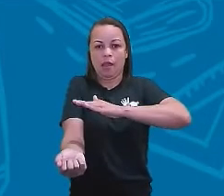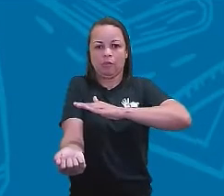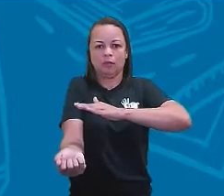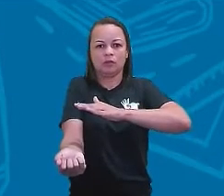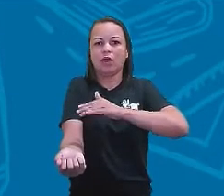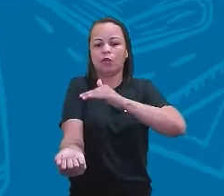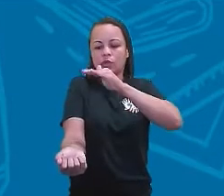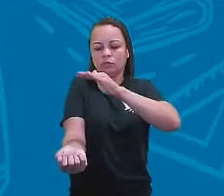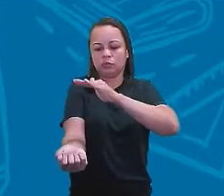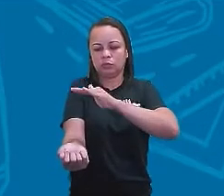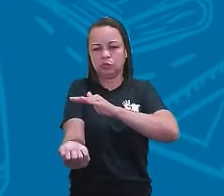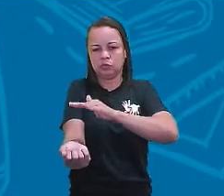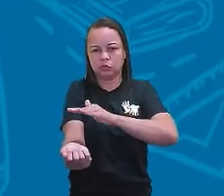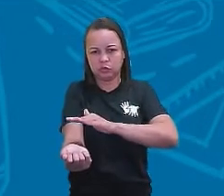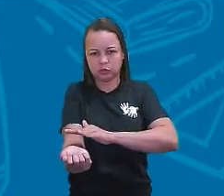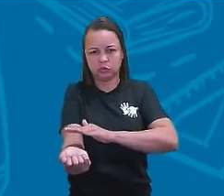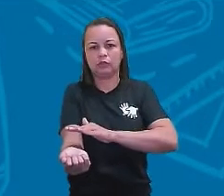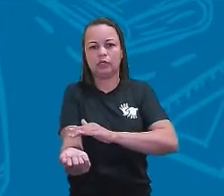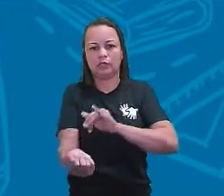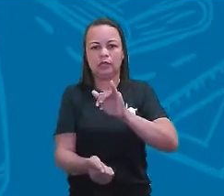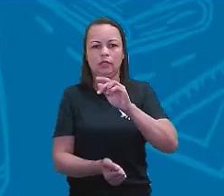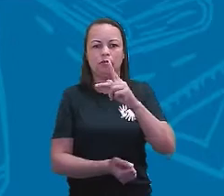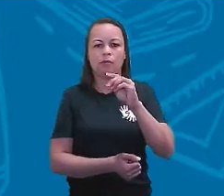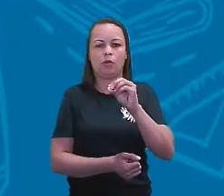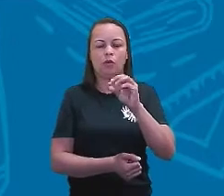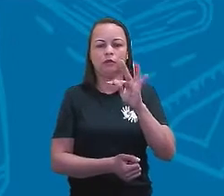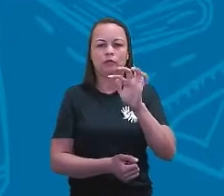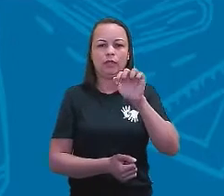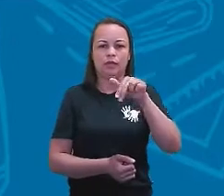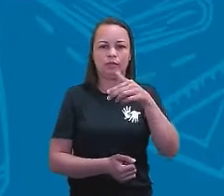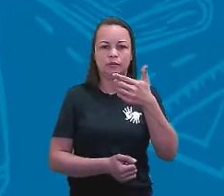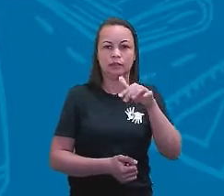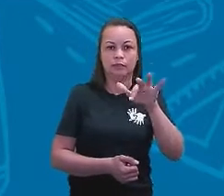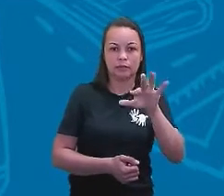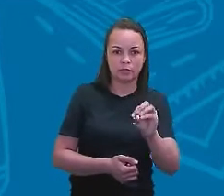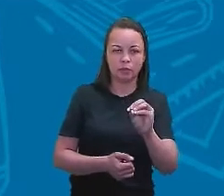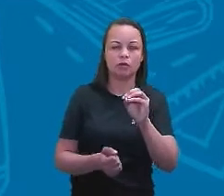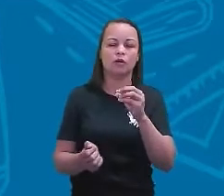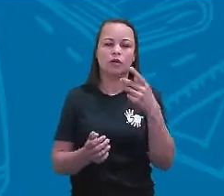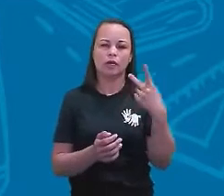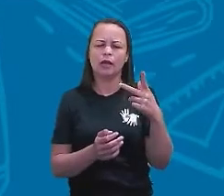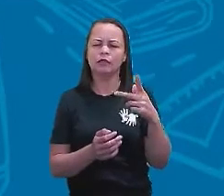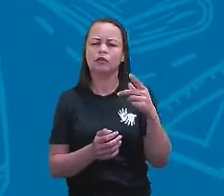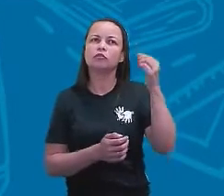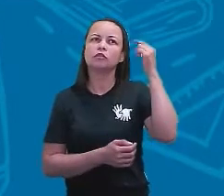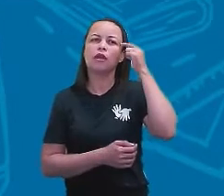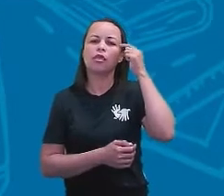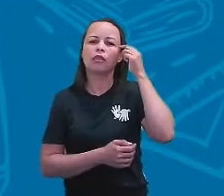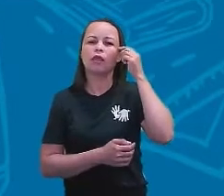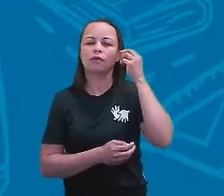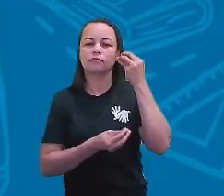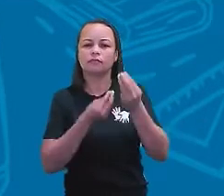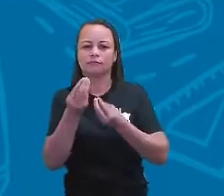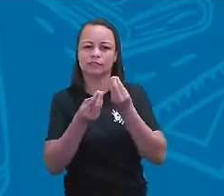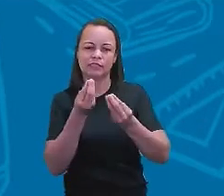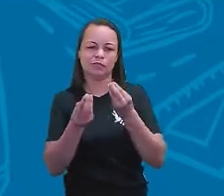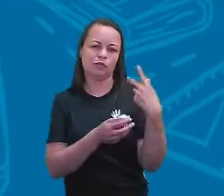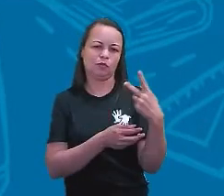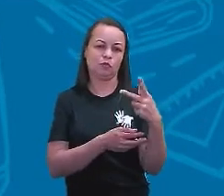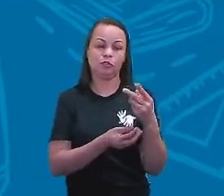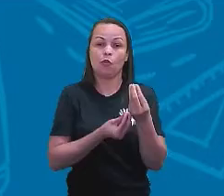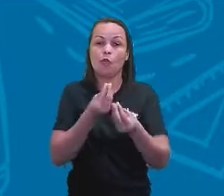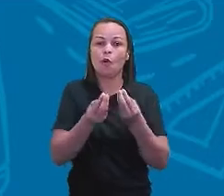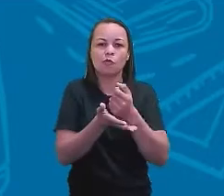hipertensão, ir para um estado de hipotensão. Então, quando você compreende essa fisiologia, você compreende até o mecanismo de ação de alguns